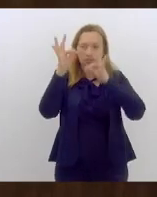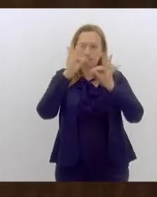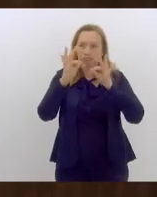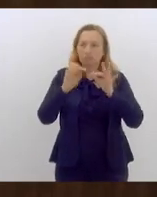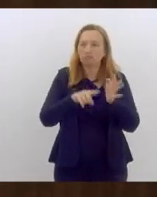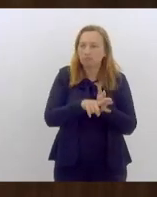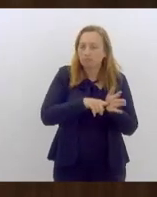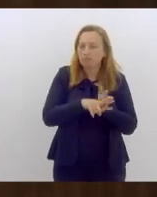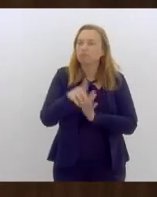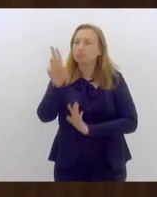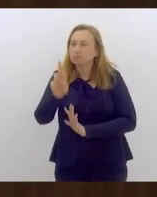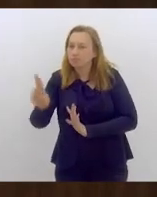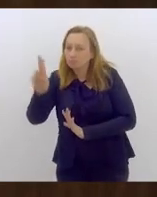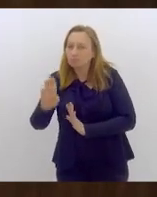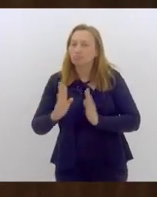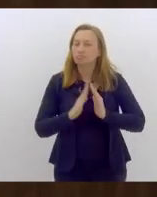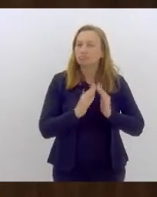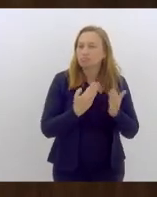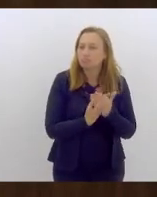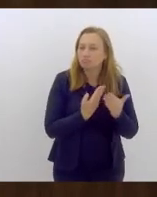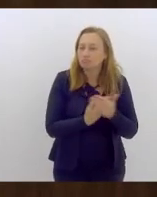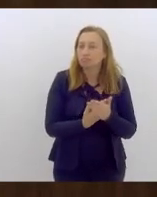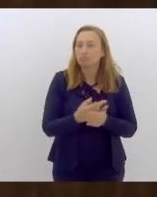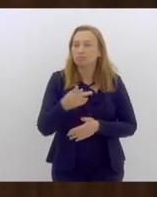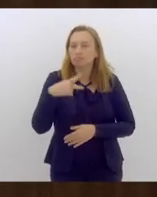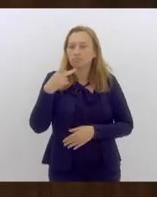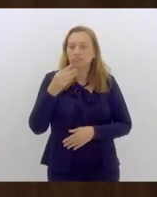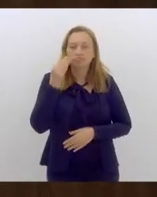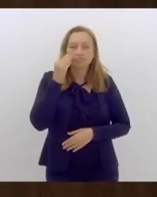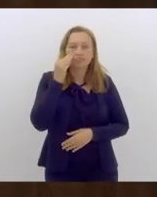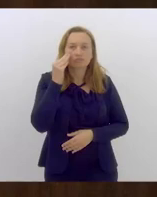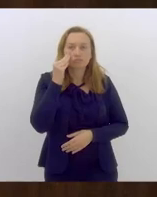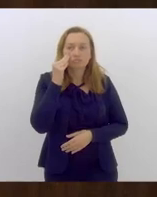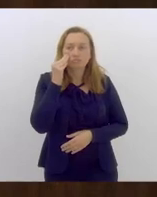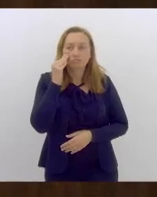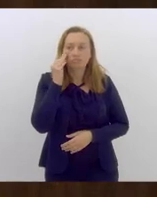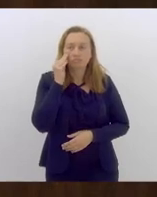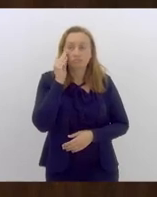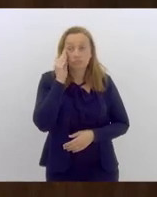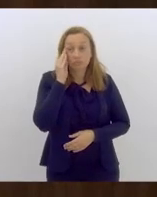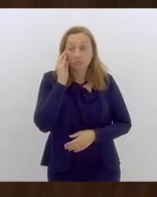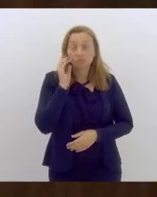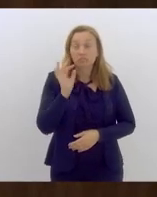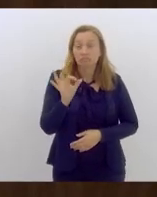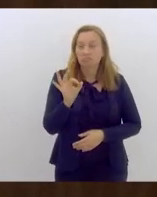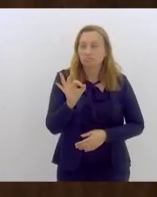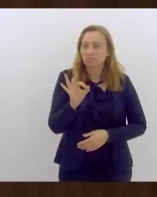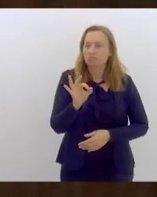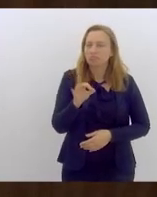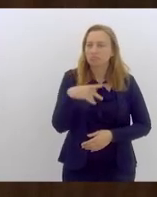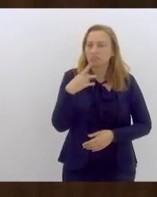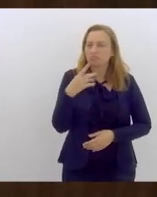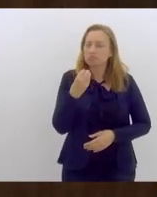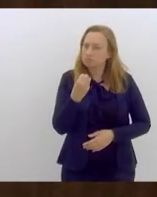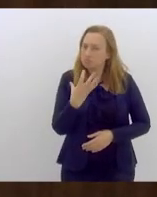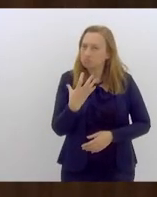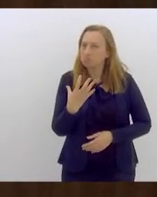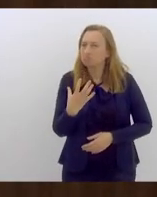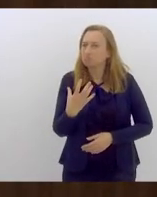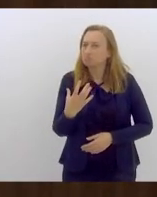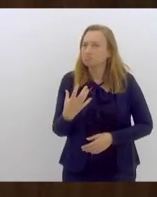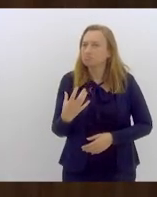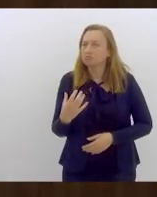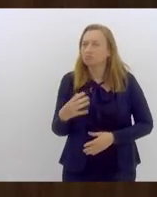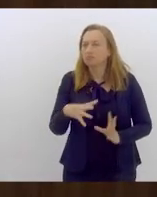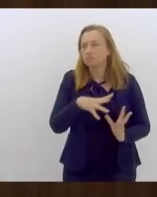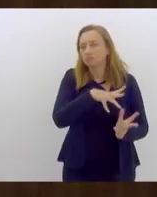as universidades, envolve as escolas, e ressaltar que a Mônica acerta um alvo muito importante, tendo em vista que o